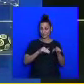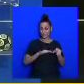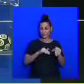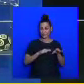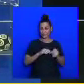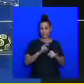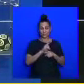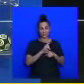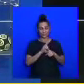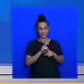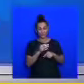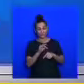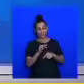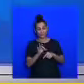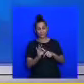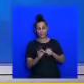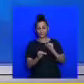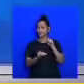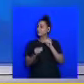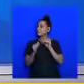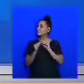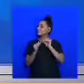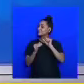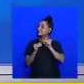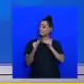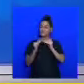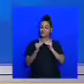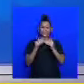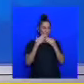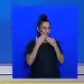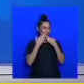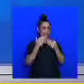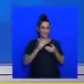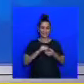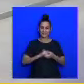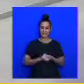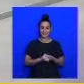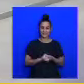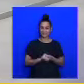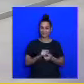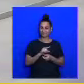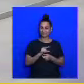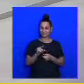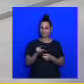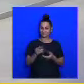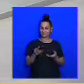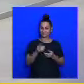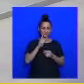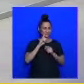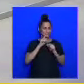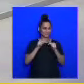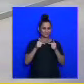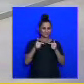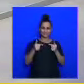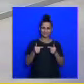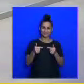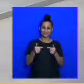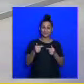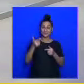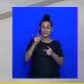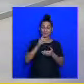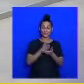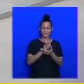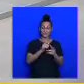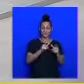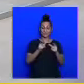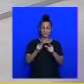setembro. Auditoras, confirmam? Sim, confirmo. Sim, confirmo. Obrigado. E aí, hoje foi o seu dia de sorte. Após